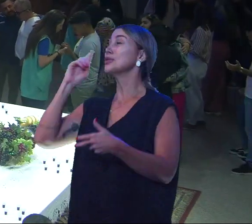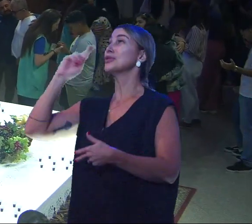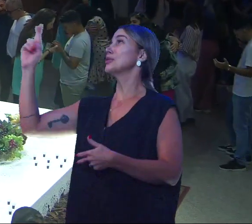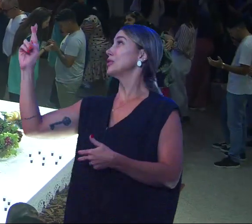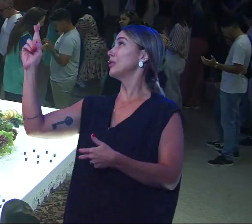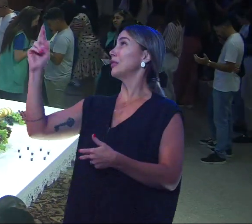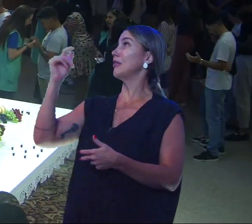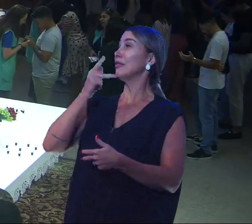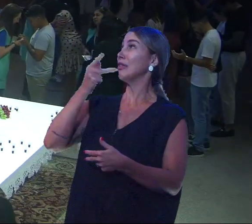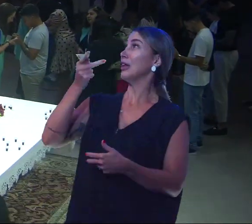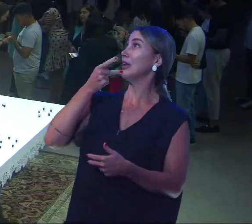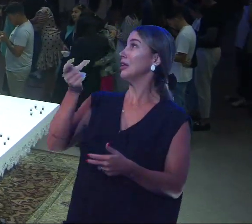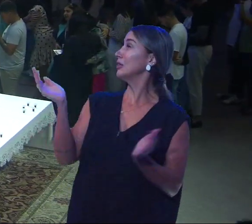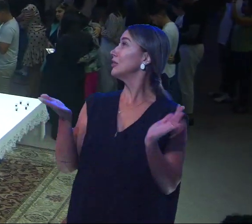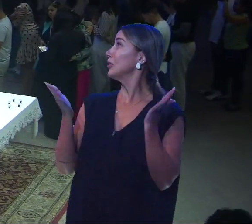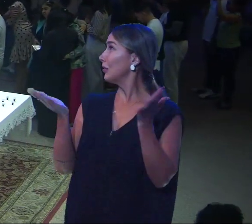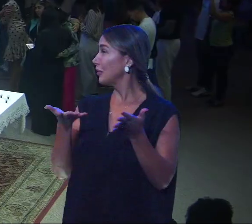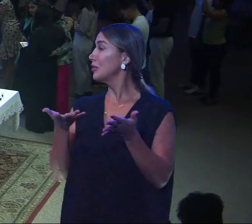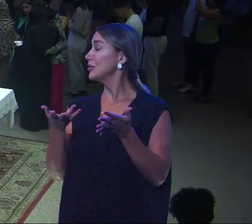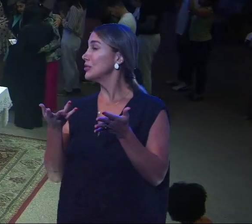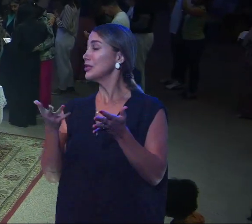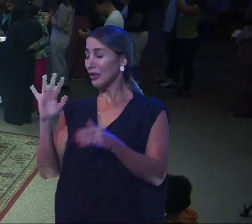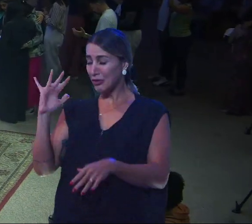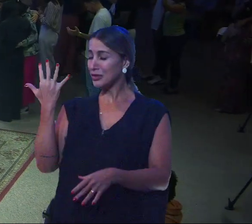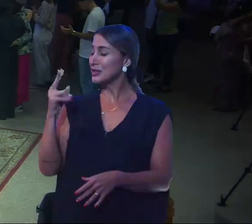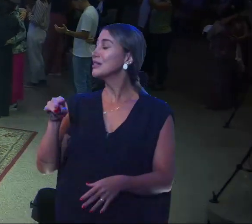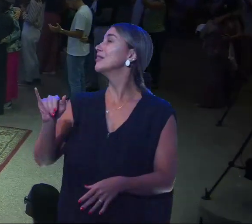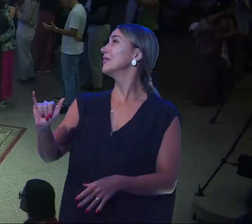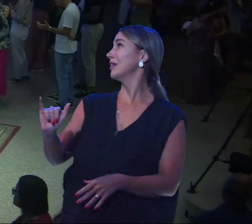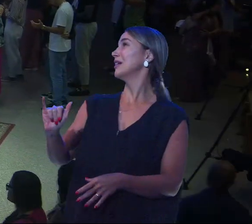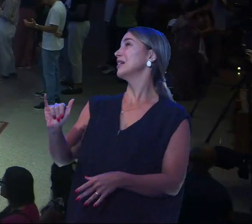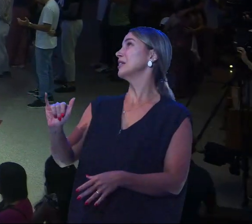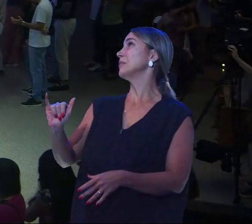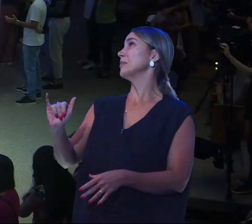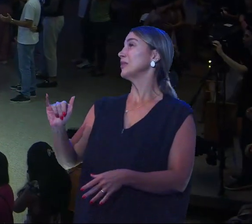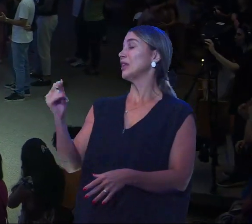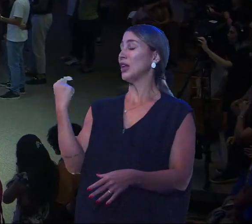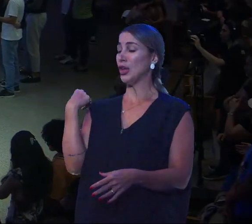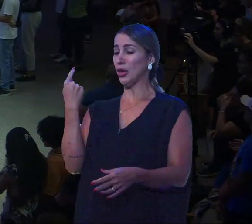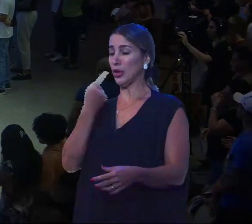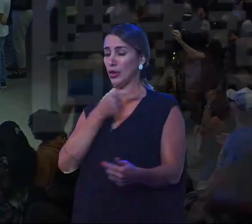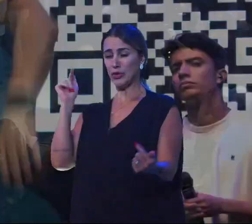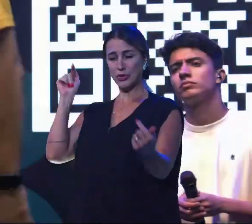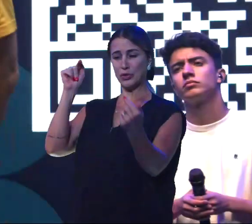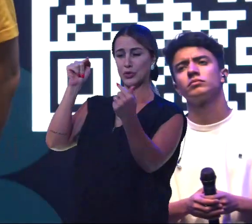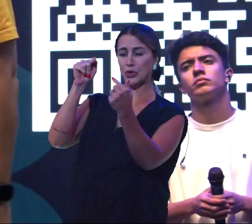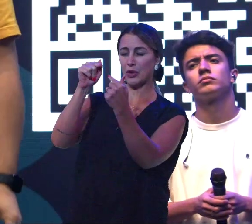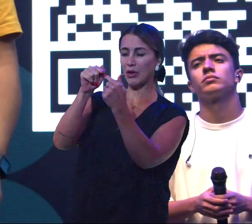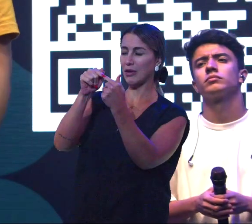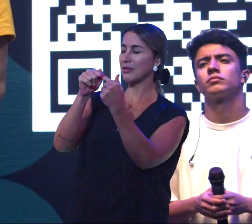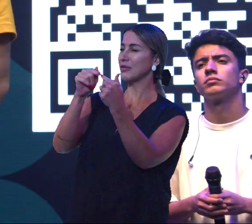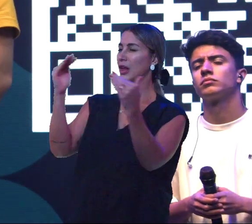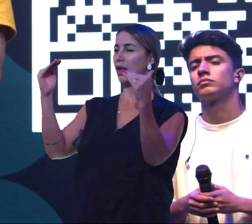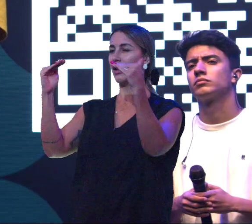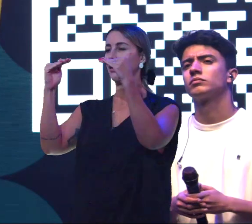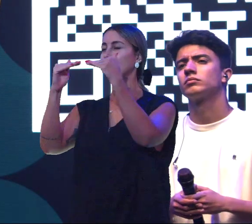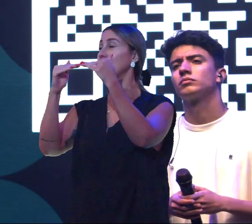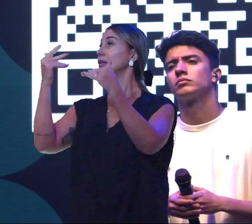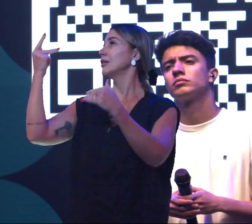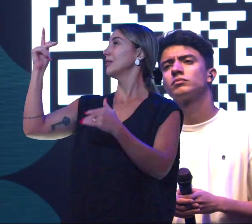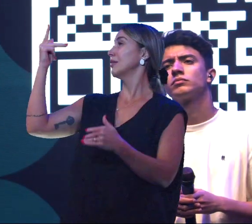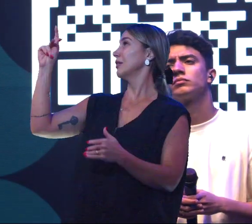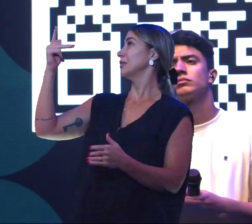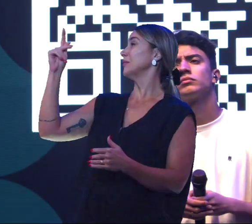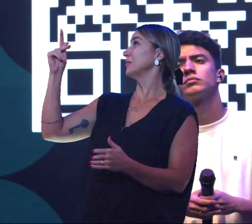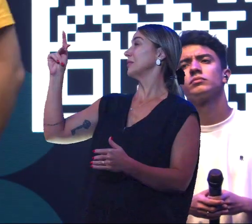nome de Jesus, Pai. Alinha o nosso propósito, Pai, para que em meio a coisas tão grandiosas, aquilo que o Senhor quer fazer através de nós,